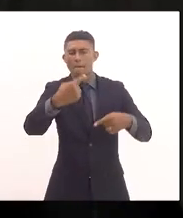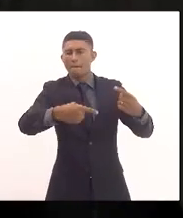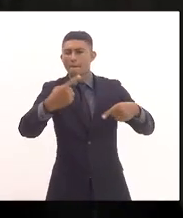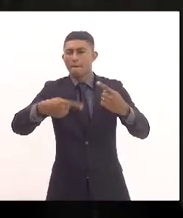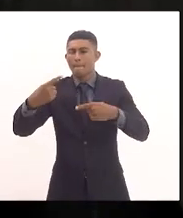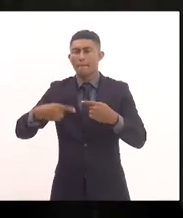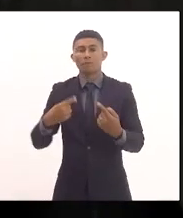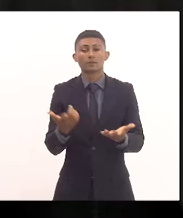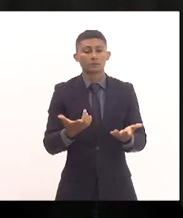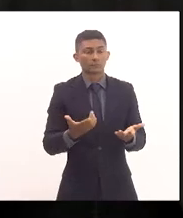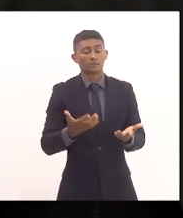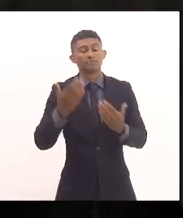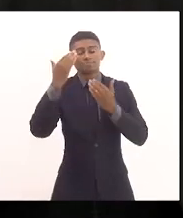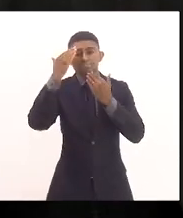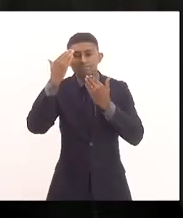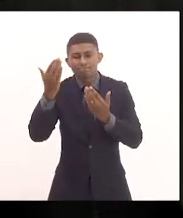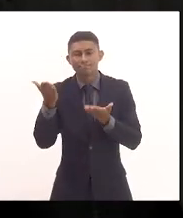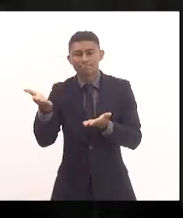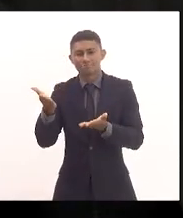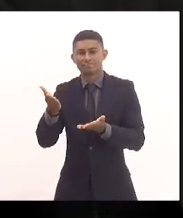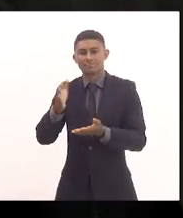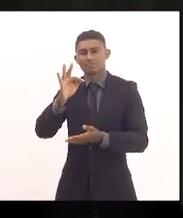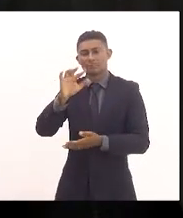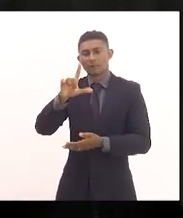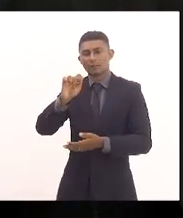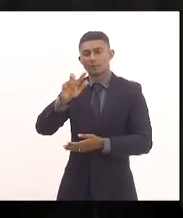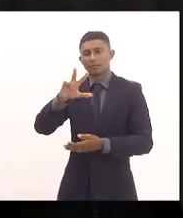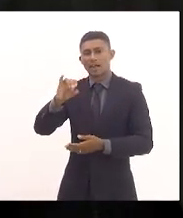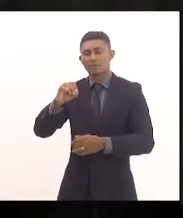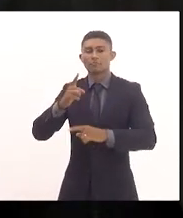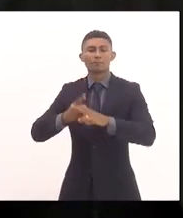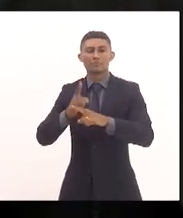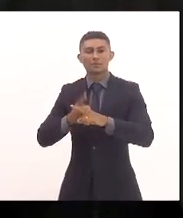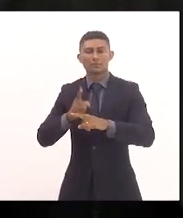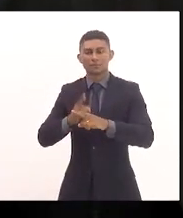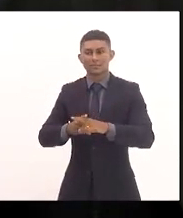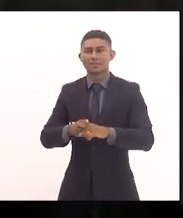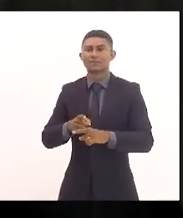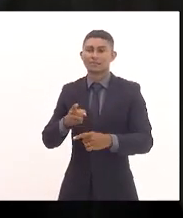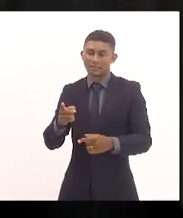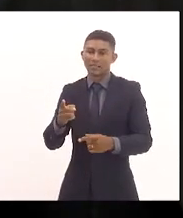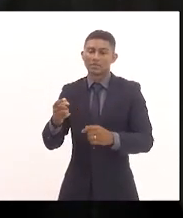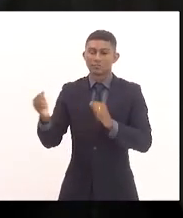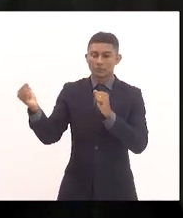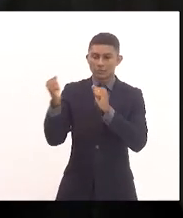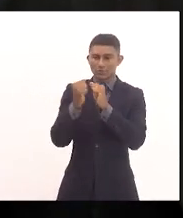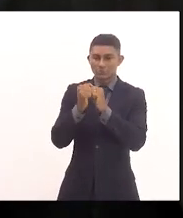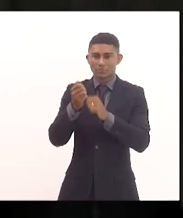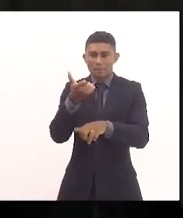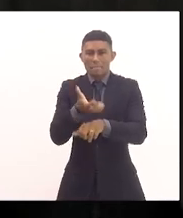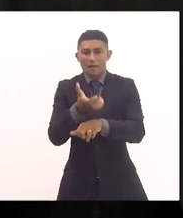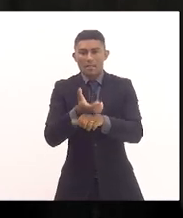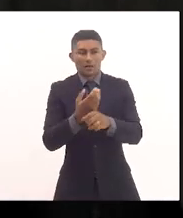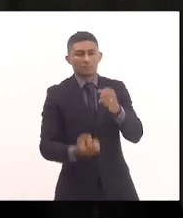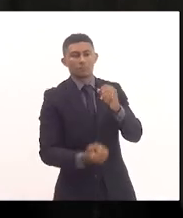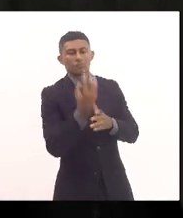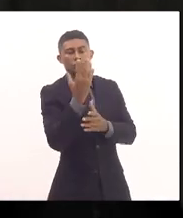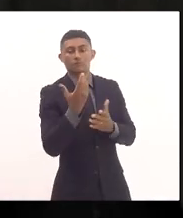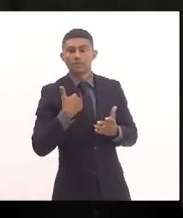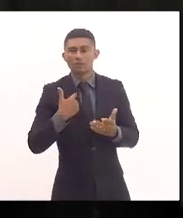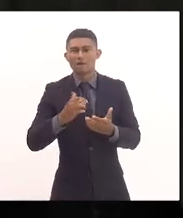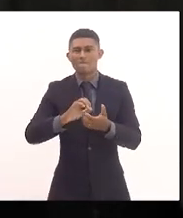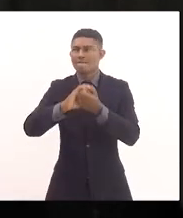nada, agradecendo ao Flávio pela colaboração na coautoria desta matéria. Eu quero